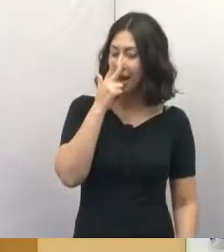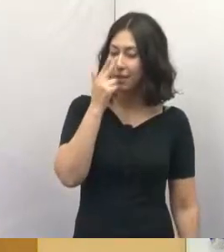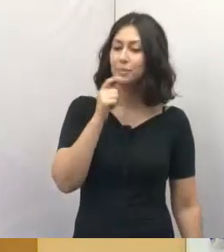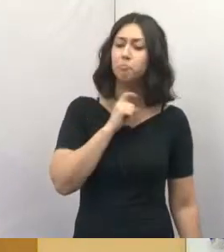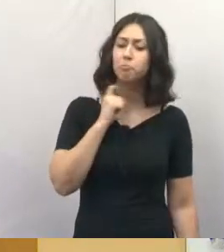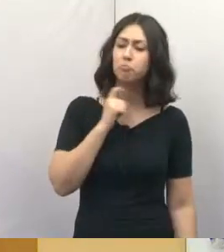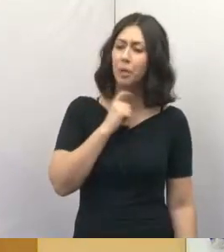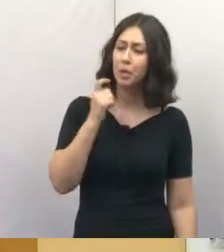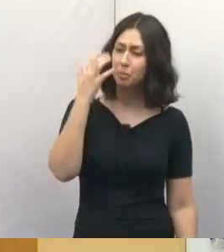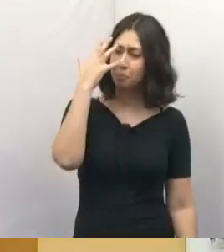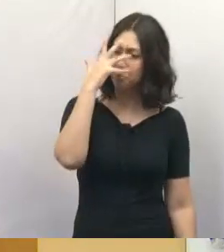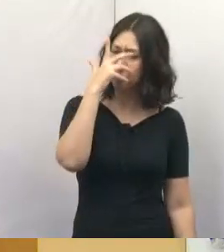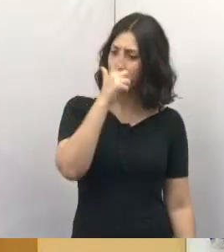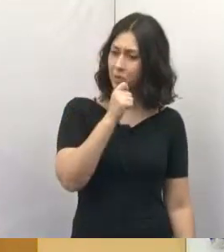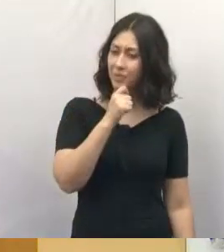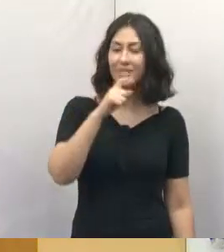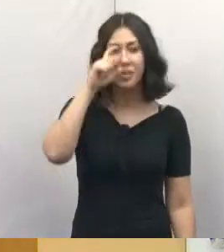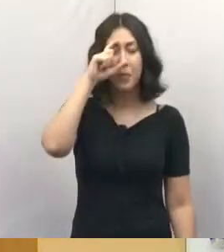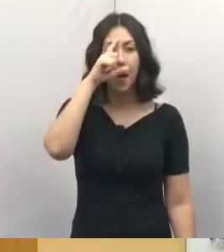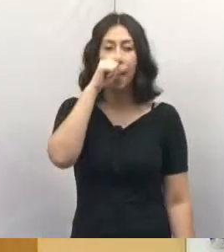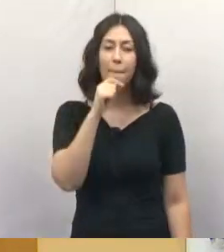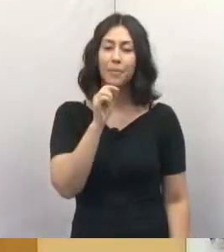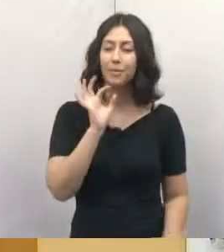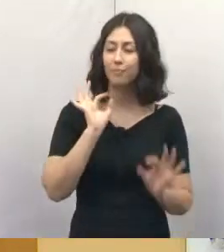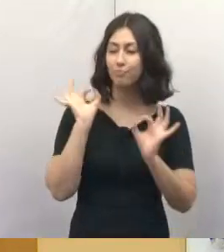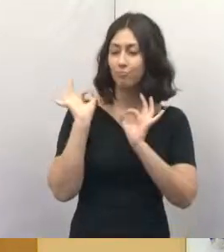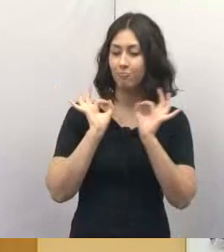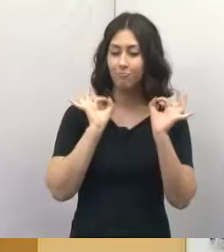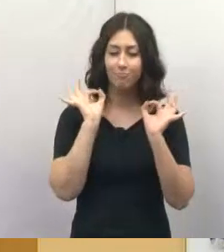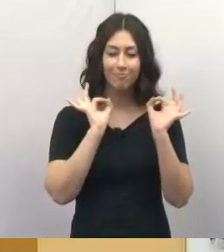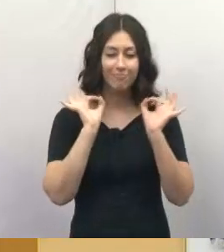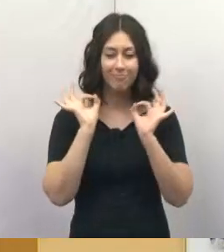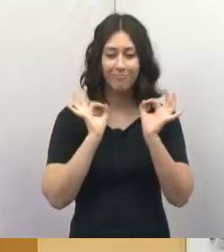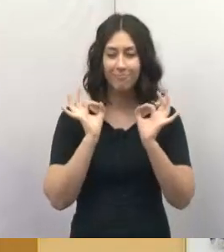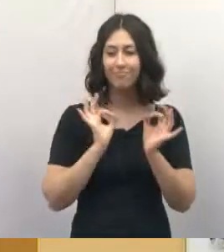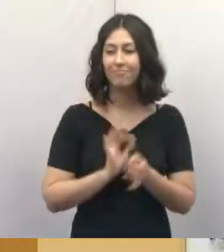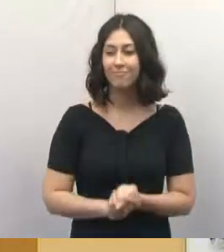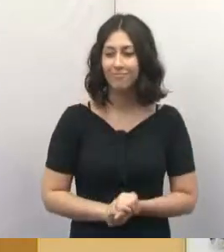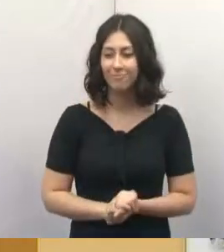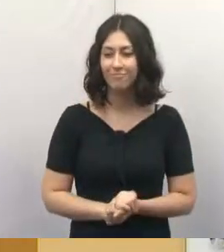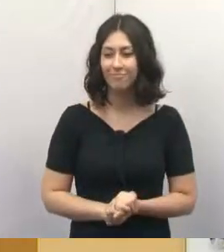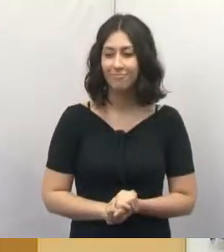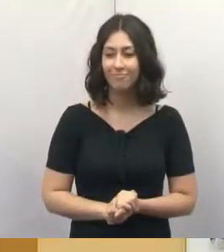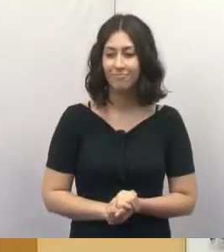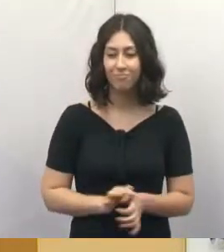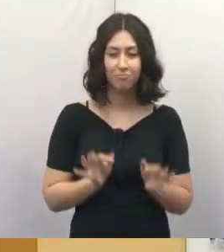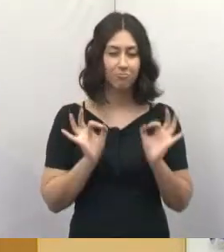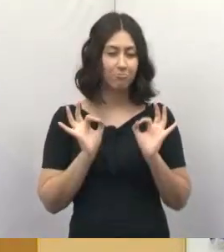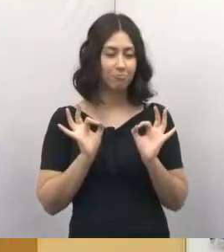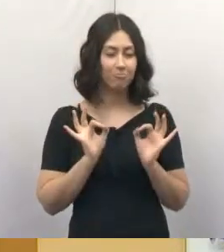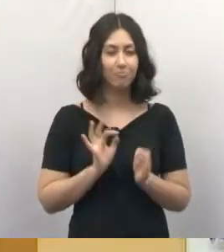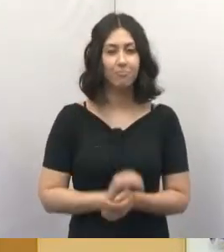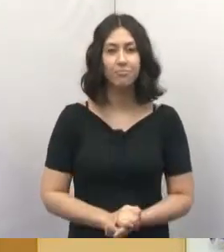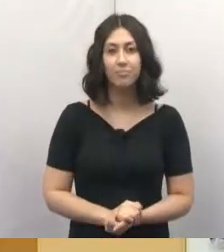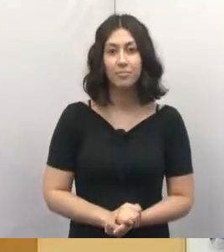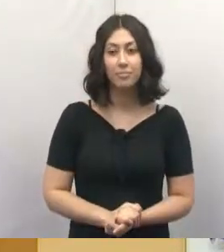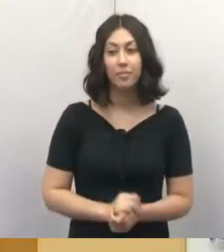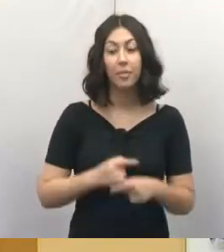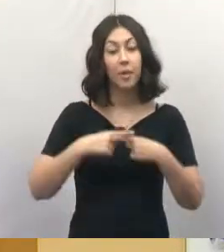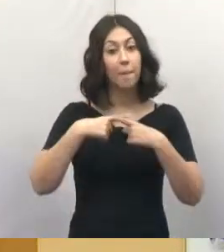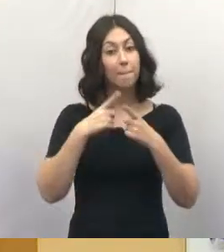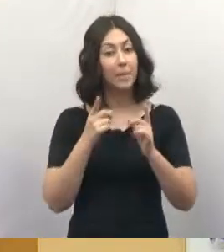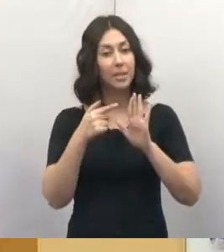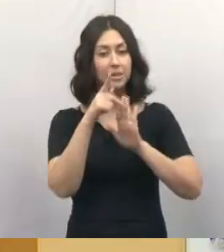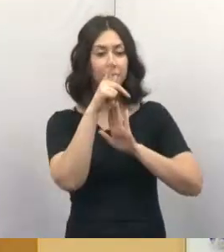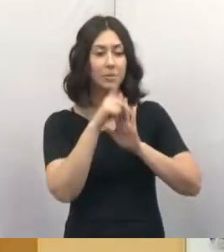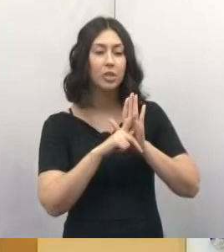bonita, não é? O Abner é uma pessoa vaidosa, do ponto de vista de andar na moda, não é isso? Mas esse